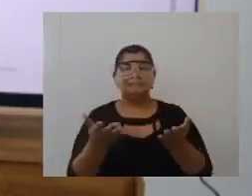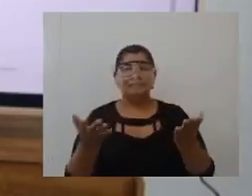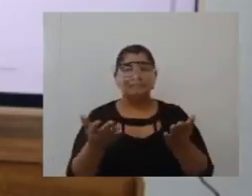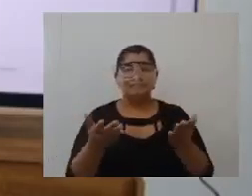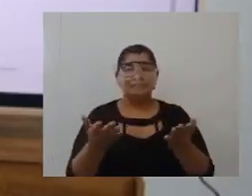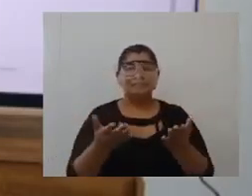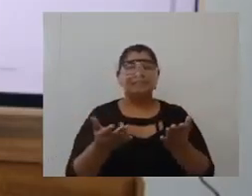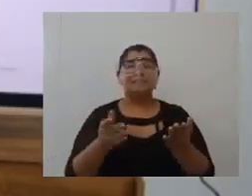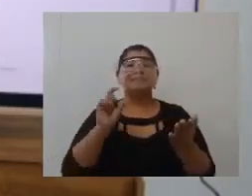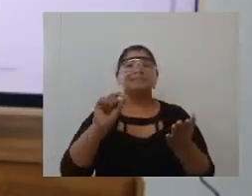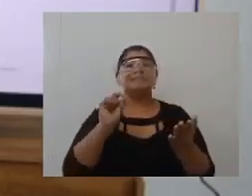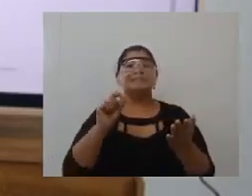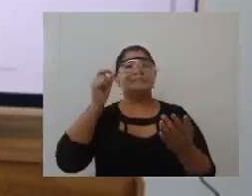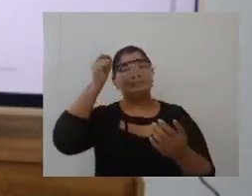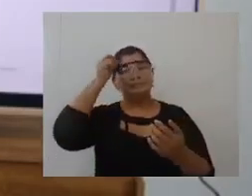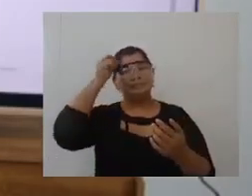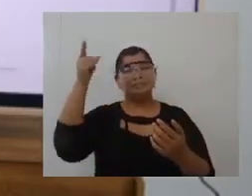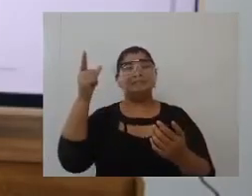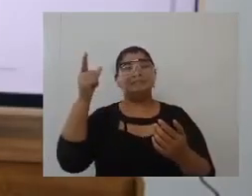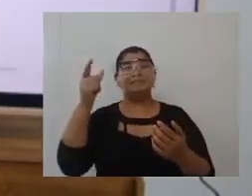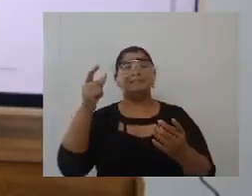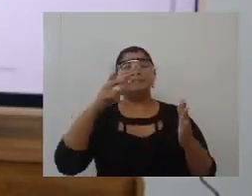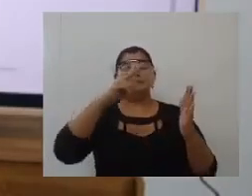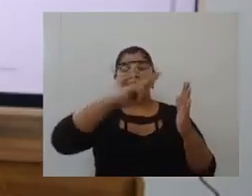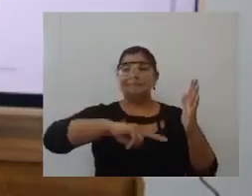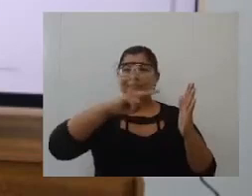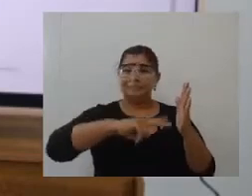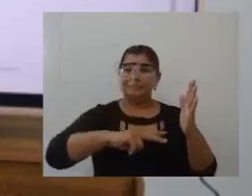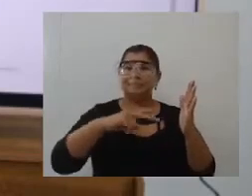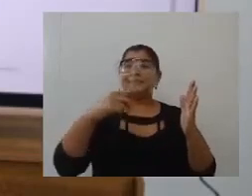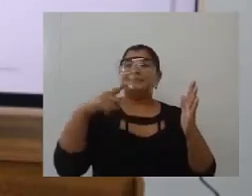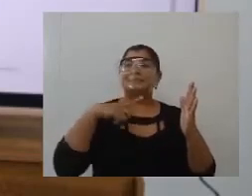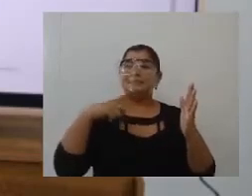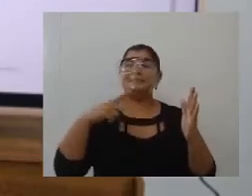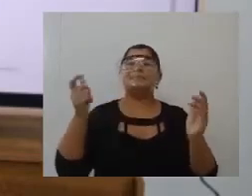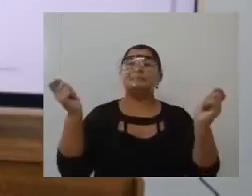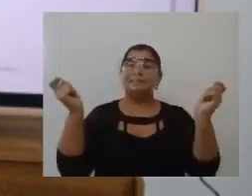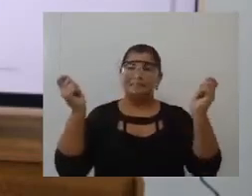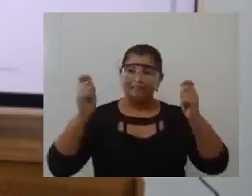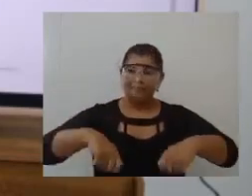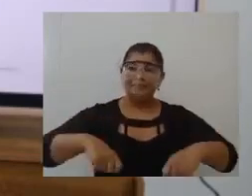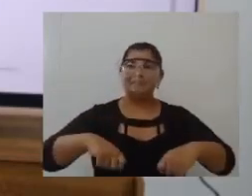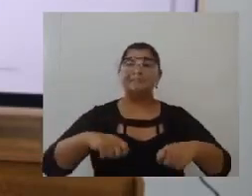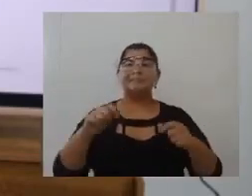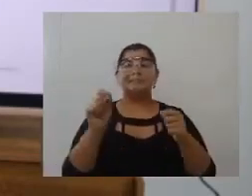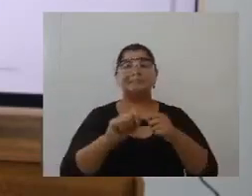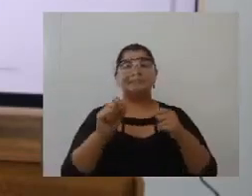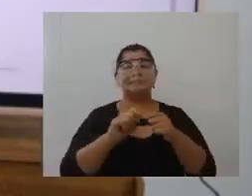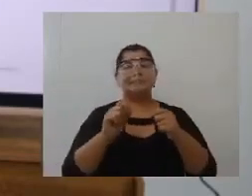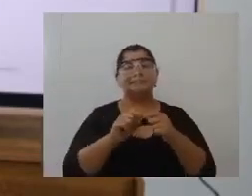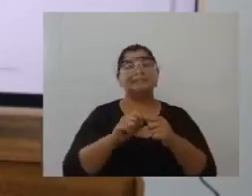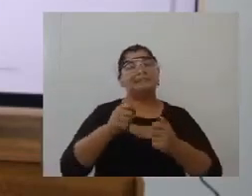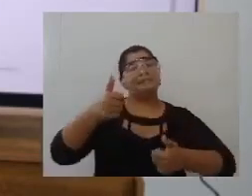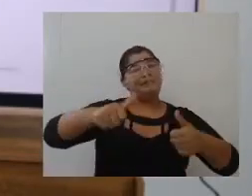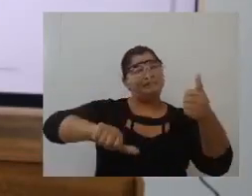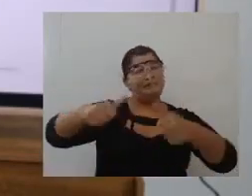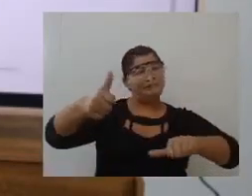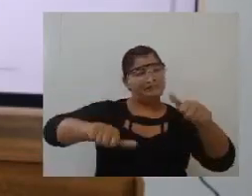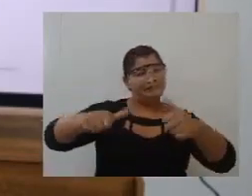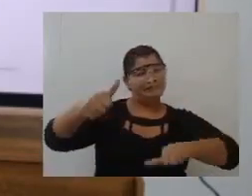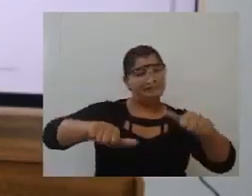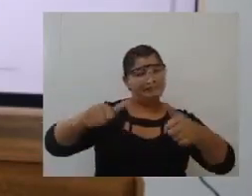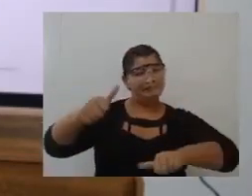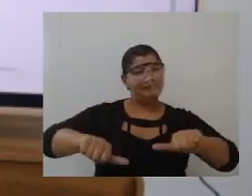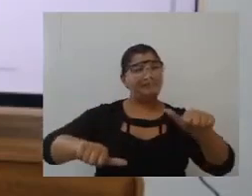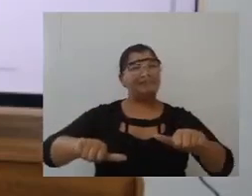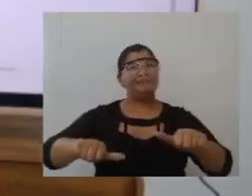A ideia que se tem hoje é que o leitor ele tem a capacidade de fazer o seu julgamento. É